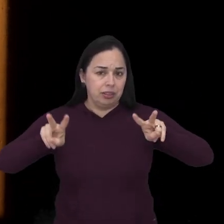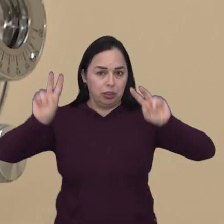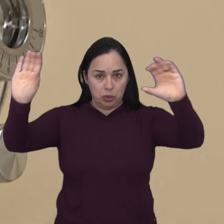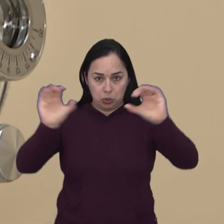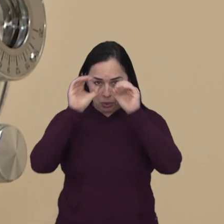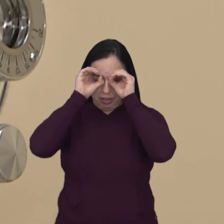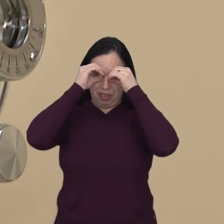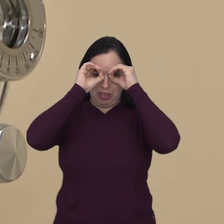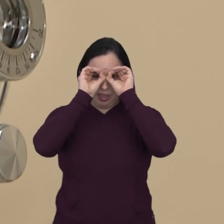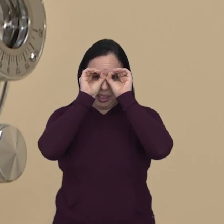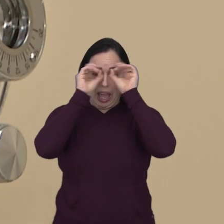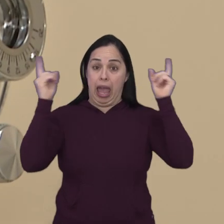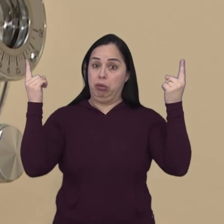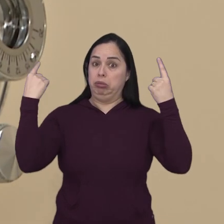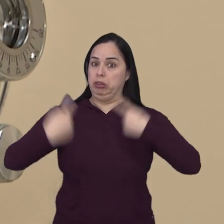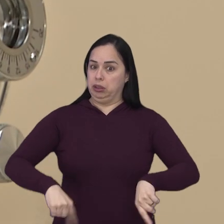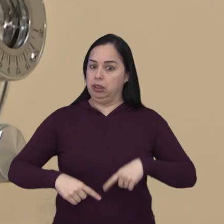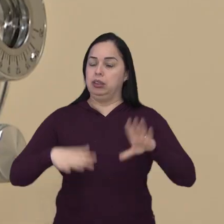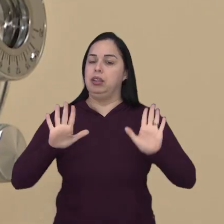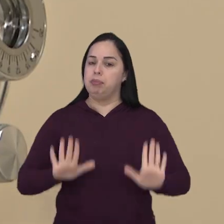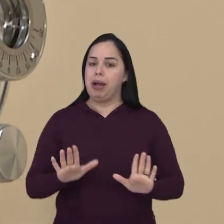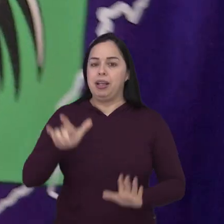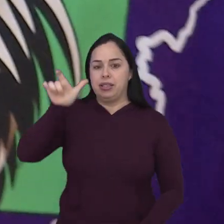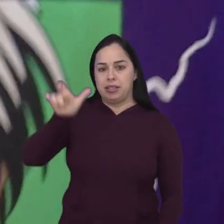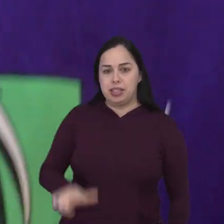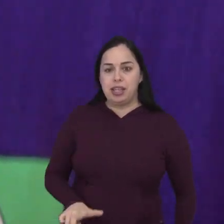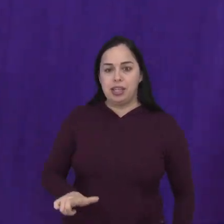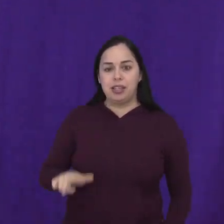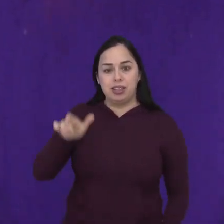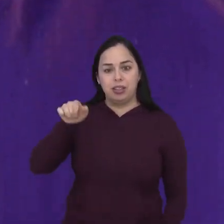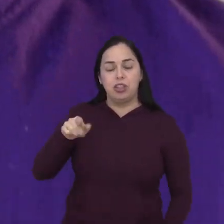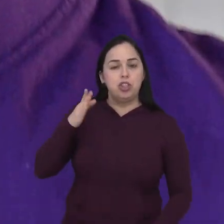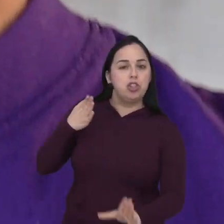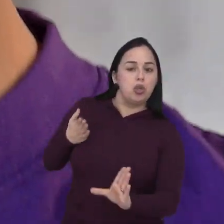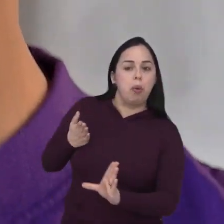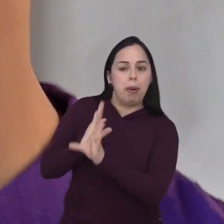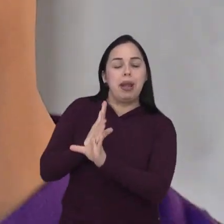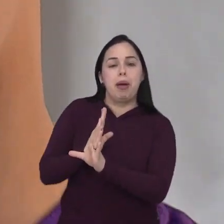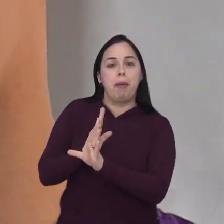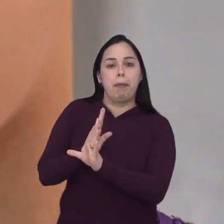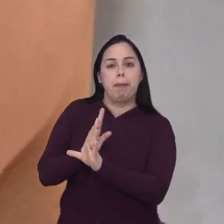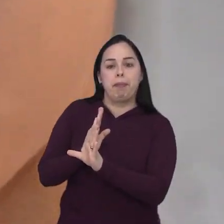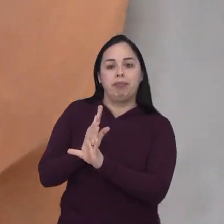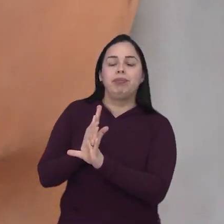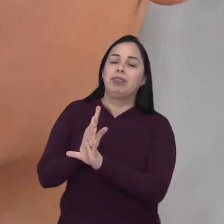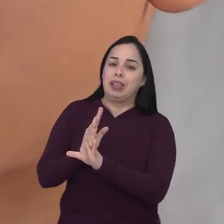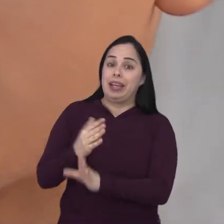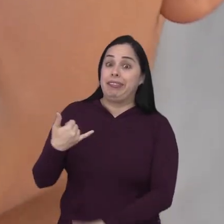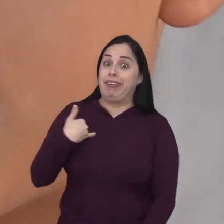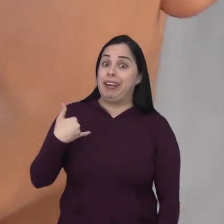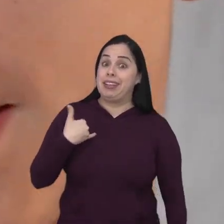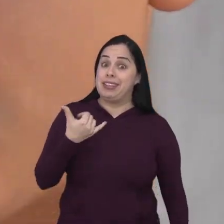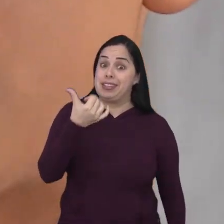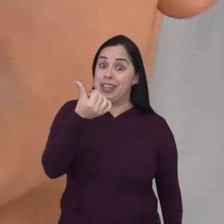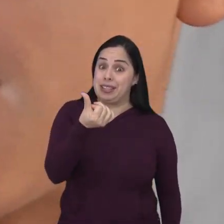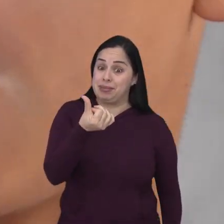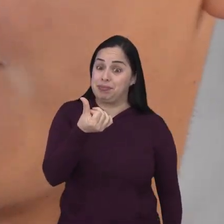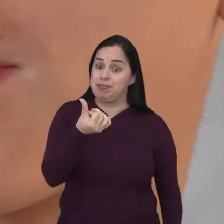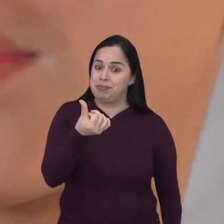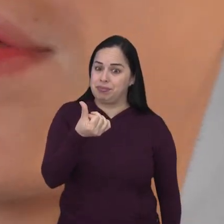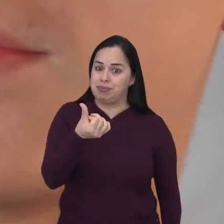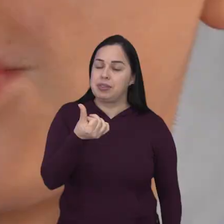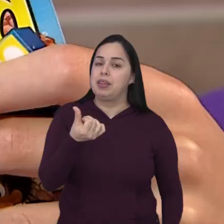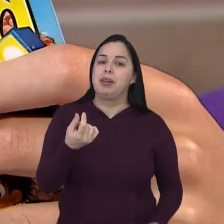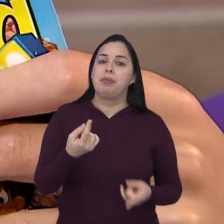números no exame oftalmológico é desafiador. Mas foi esse teste que diagnosticou o problema do Felipe aos 6 anos